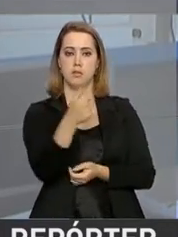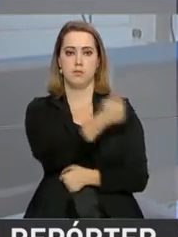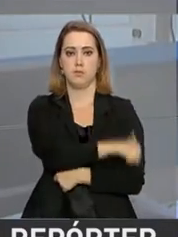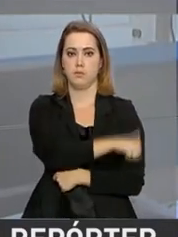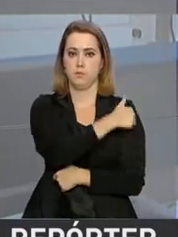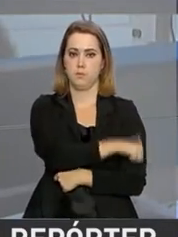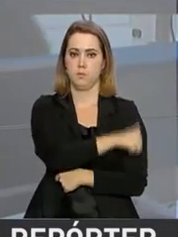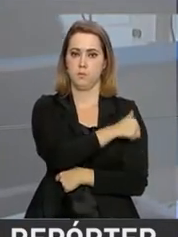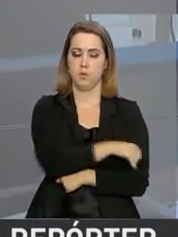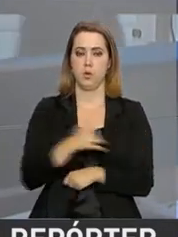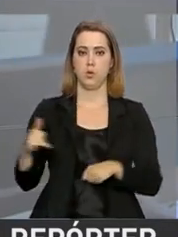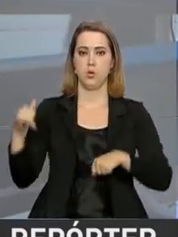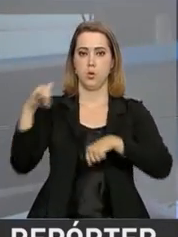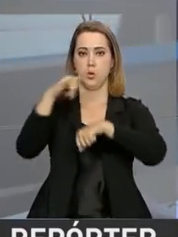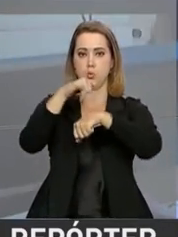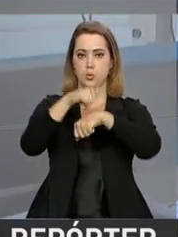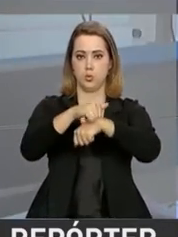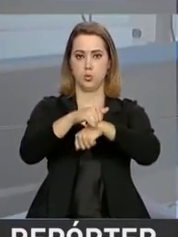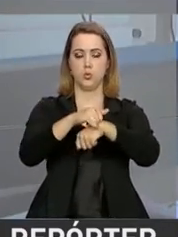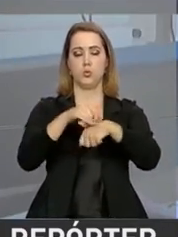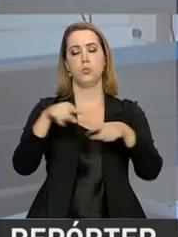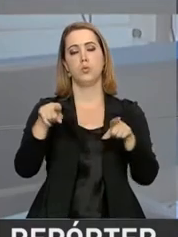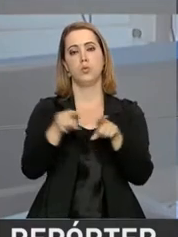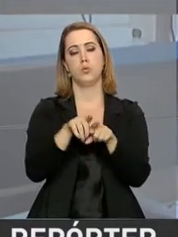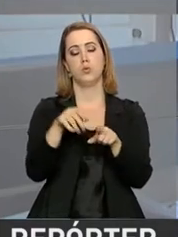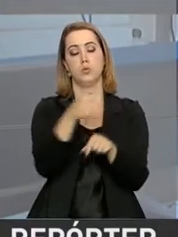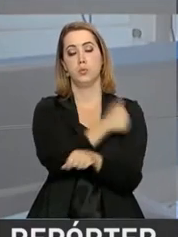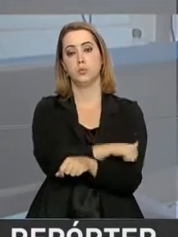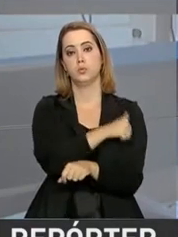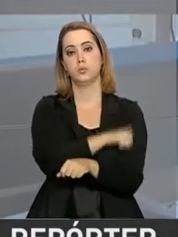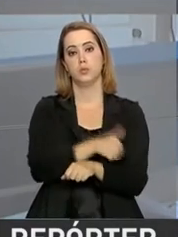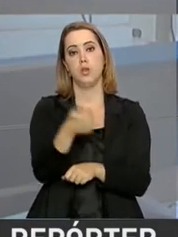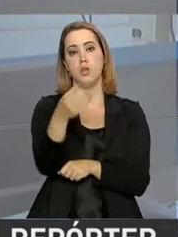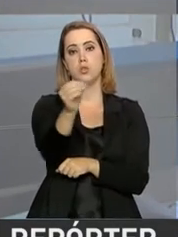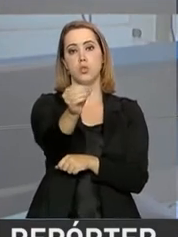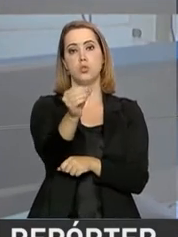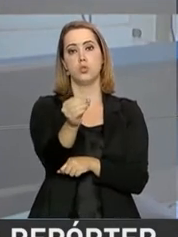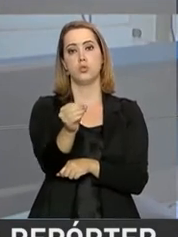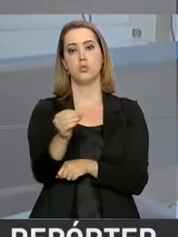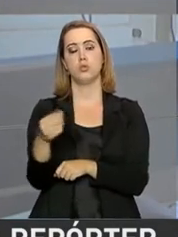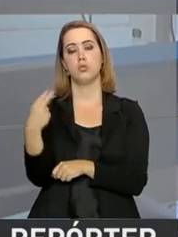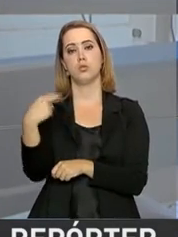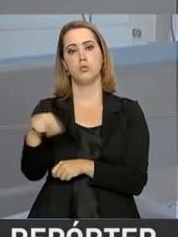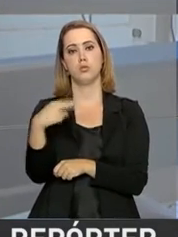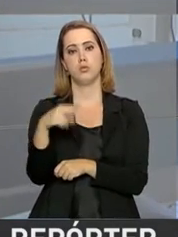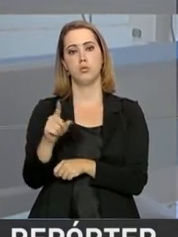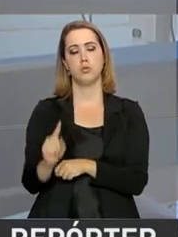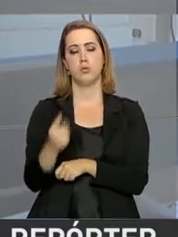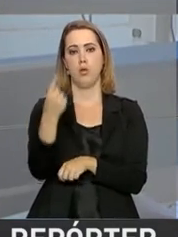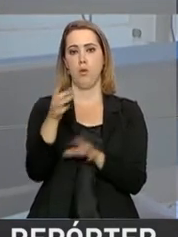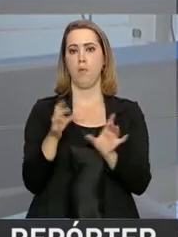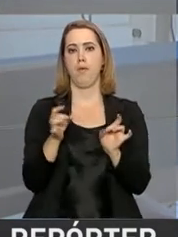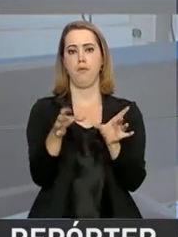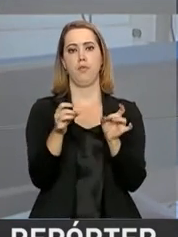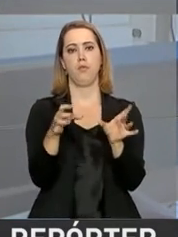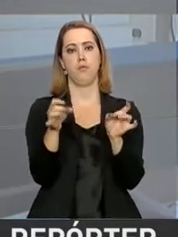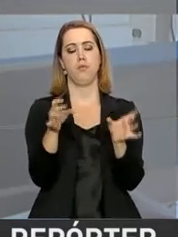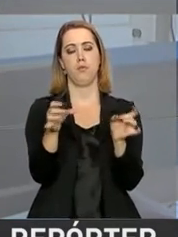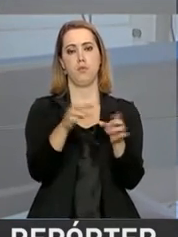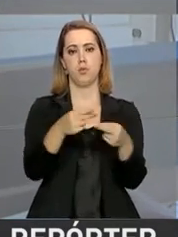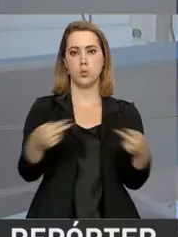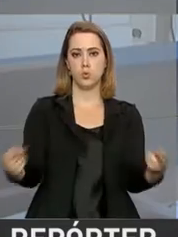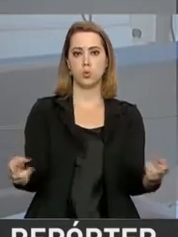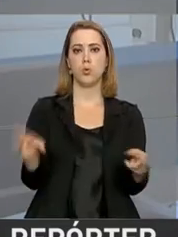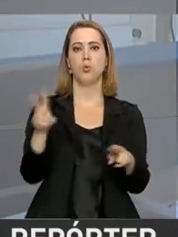de janeiro do aeroporto tom jobim vai realizar no dia 10 de novembro mais um leilão de mercadorias apreendidas a